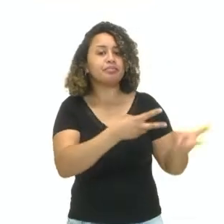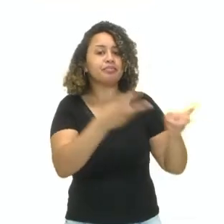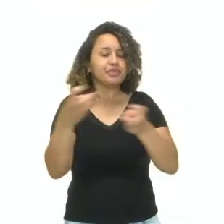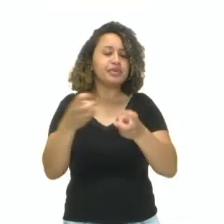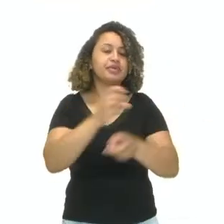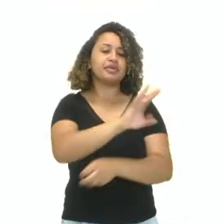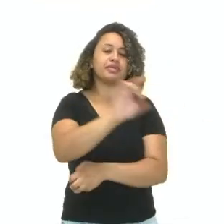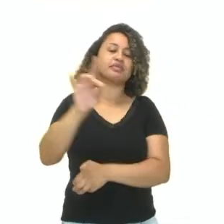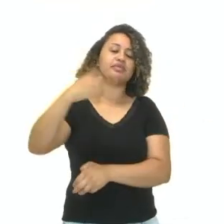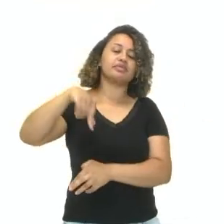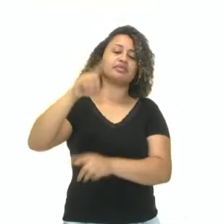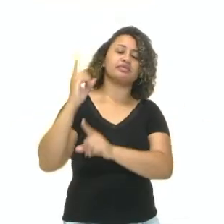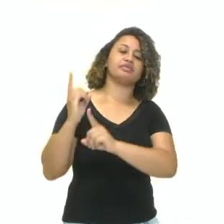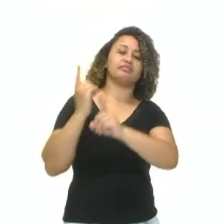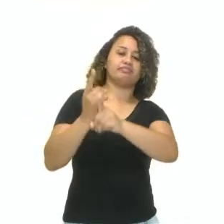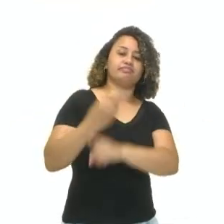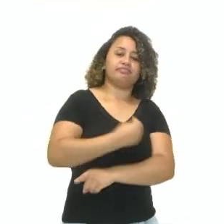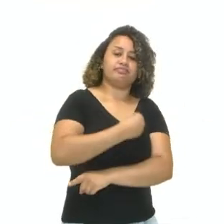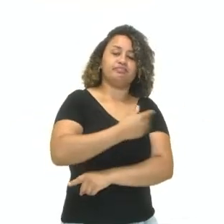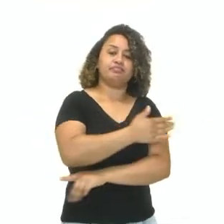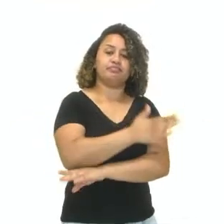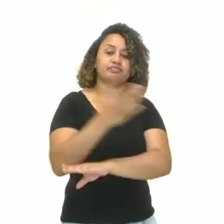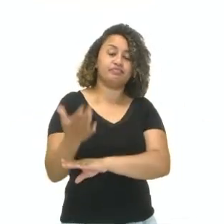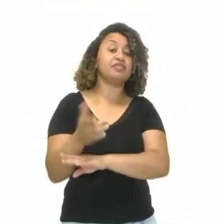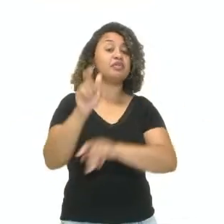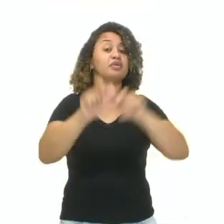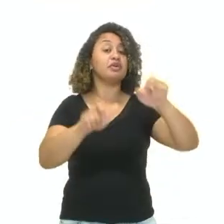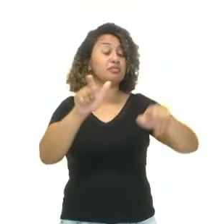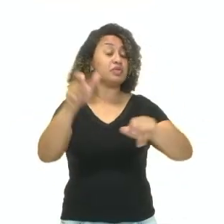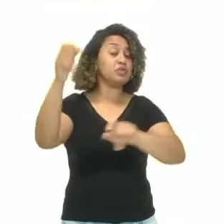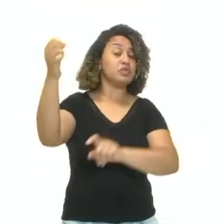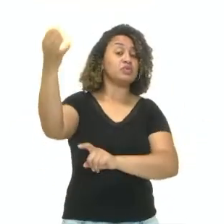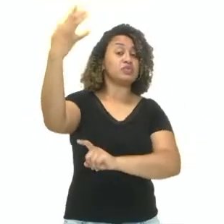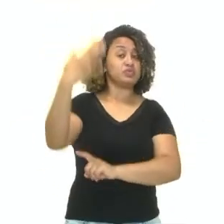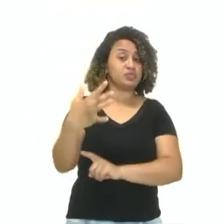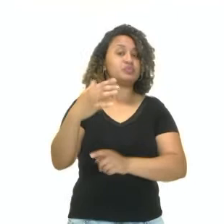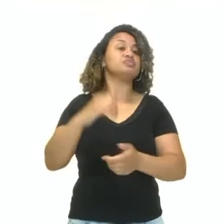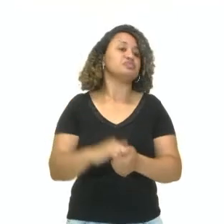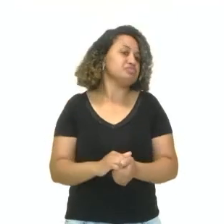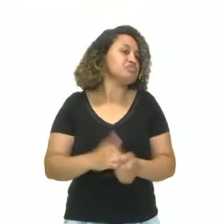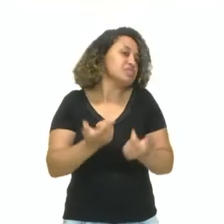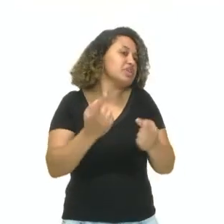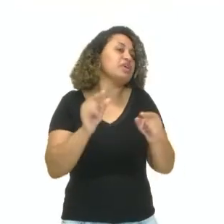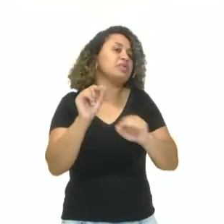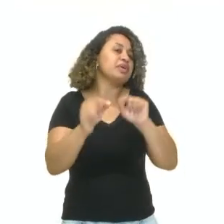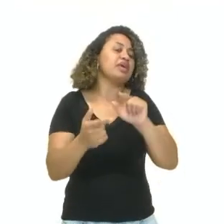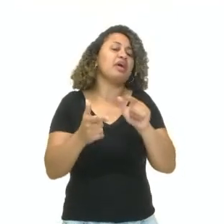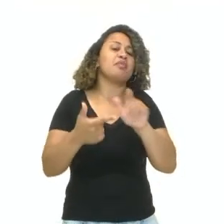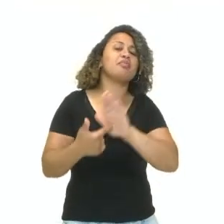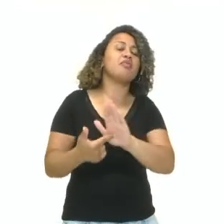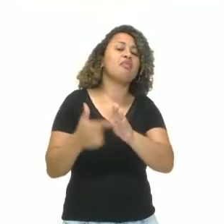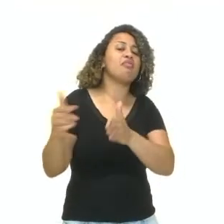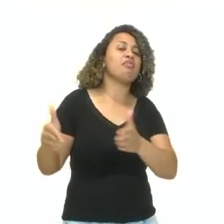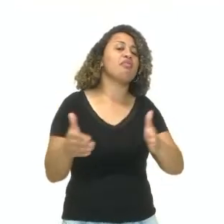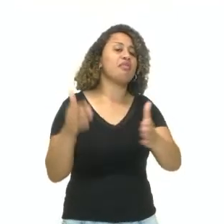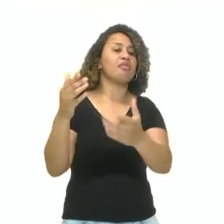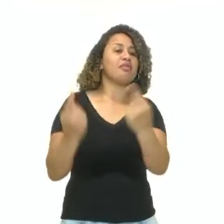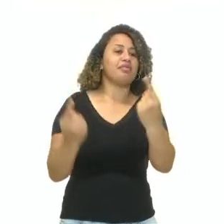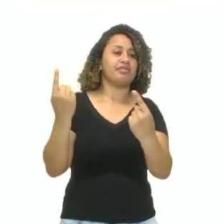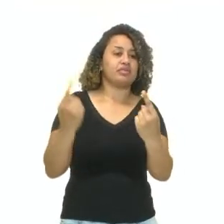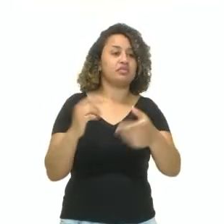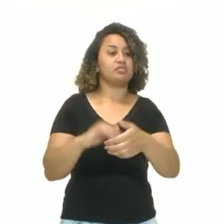que nós encontramos na nossa vida é um ser iluminado, disfarçado para nos mostrar o caminho. Alguns